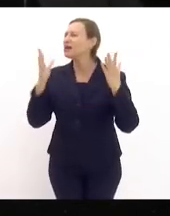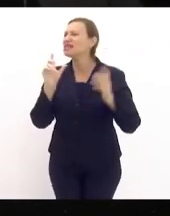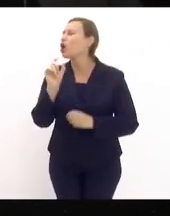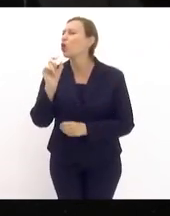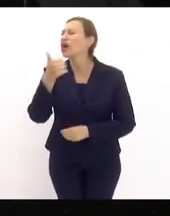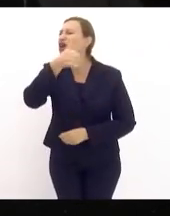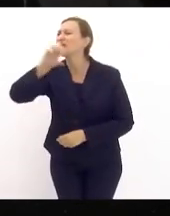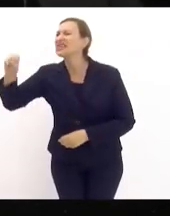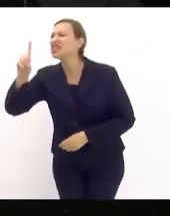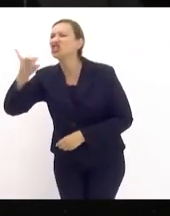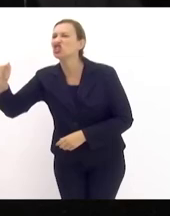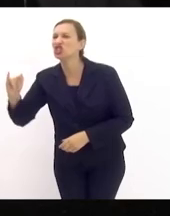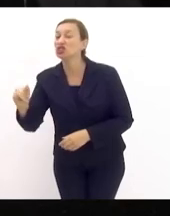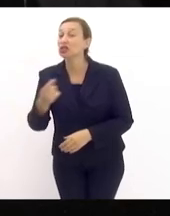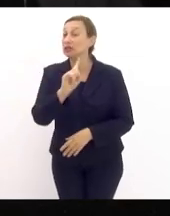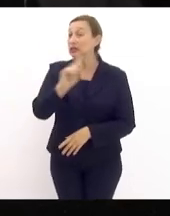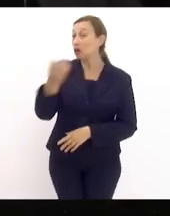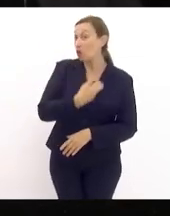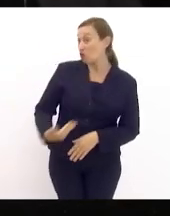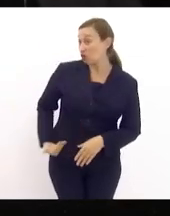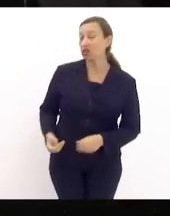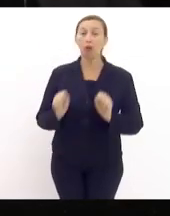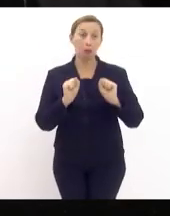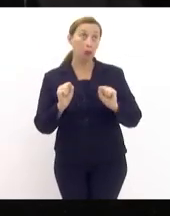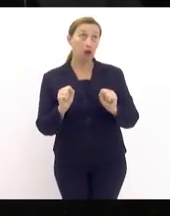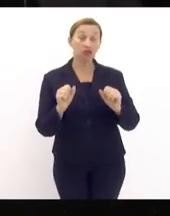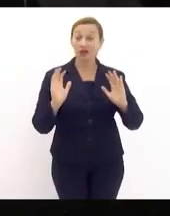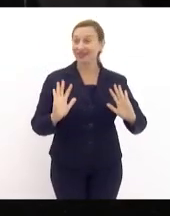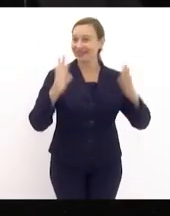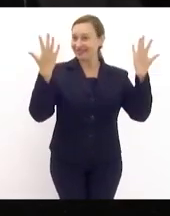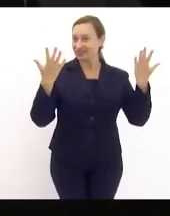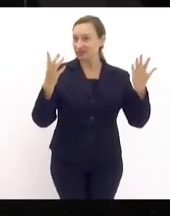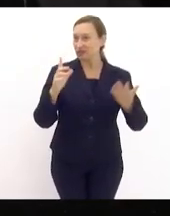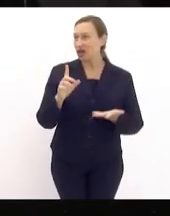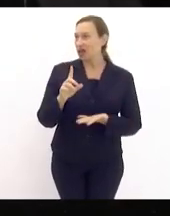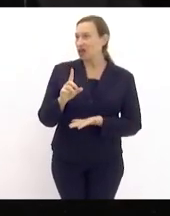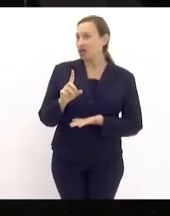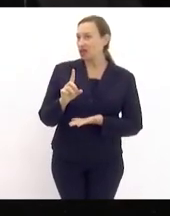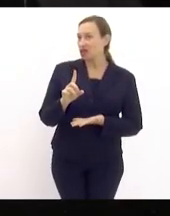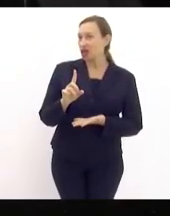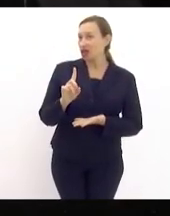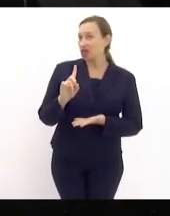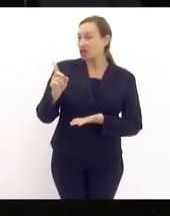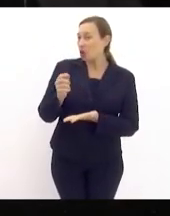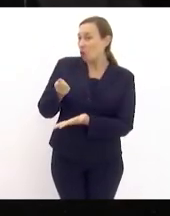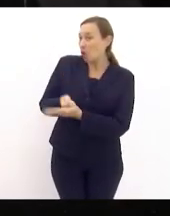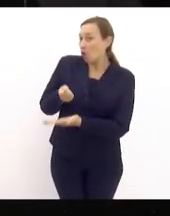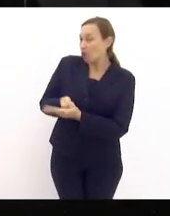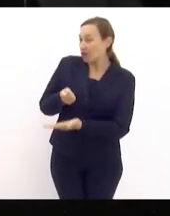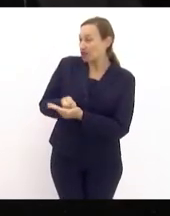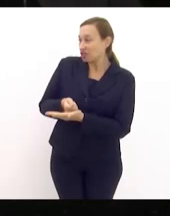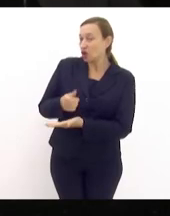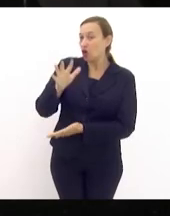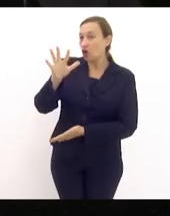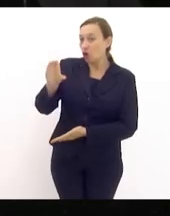desse desgoverno? A gente pode comemorar a desoneração da cobrança do COFINS e do